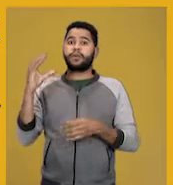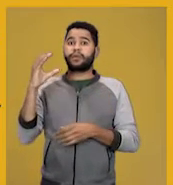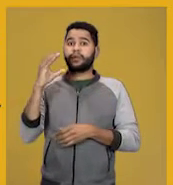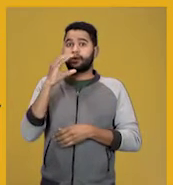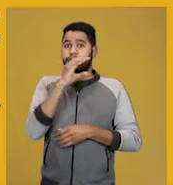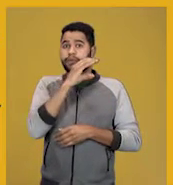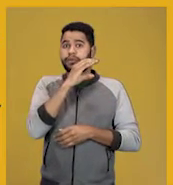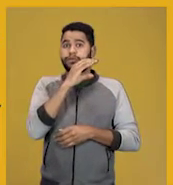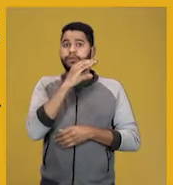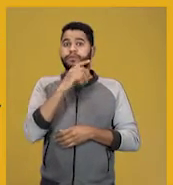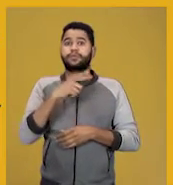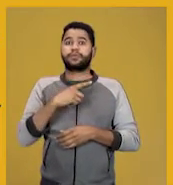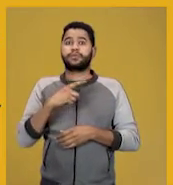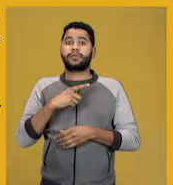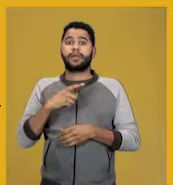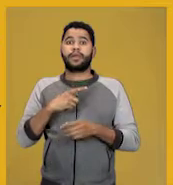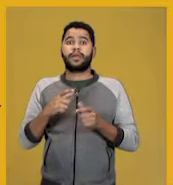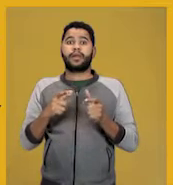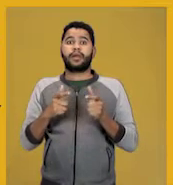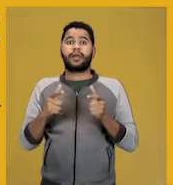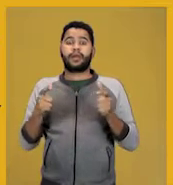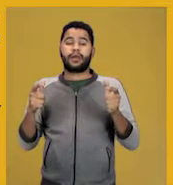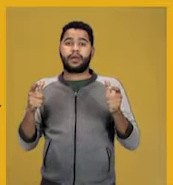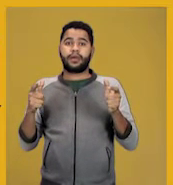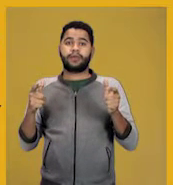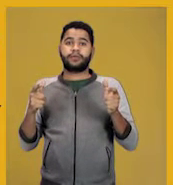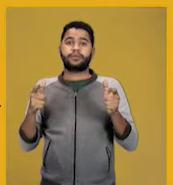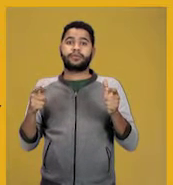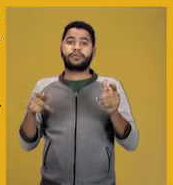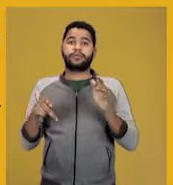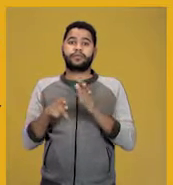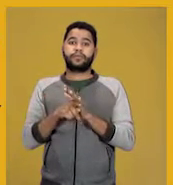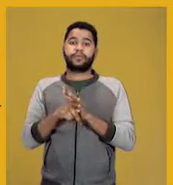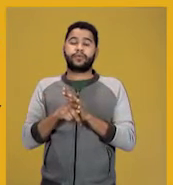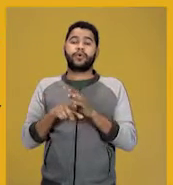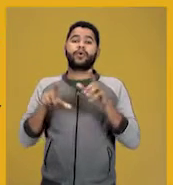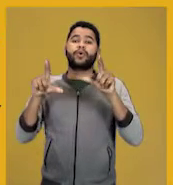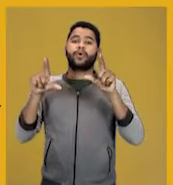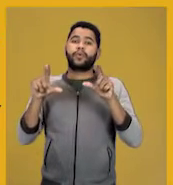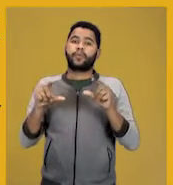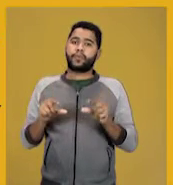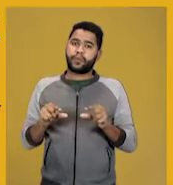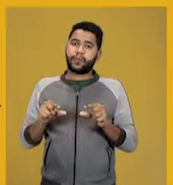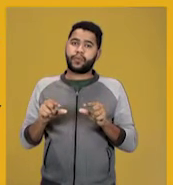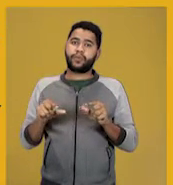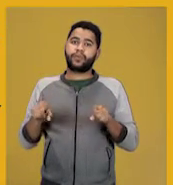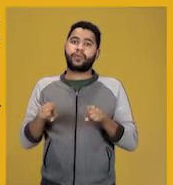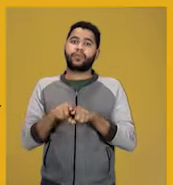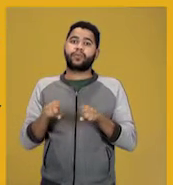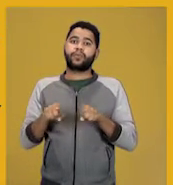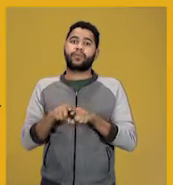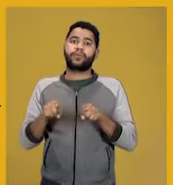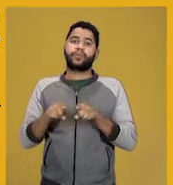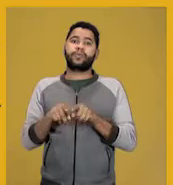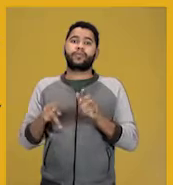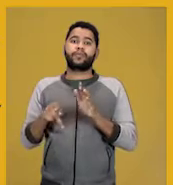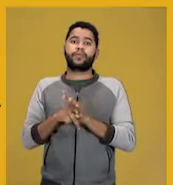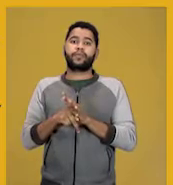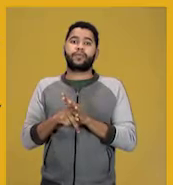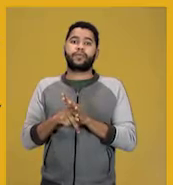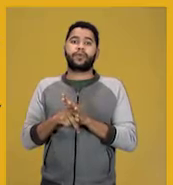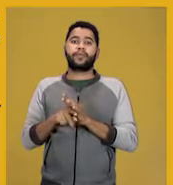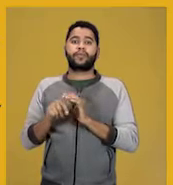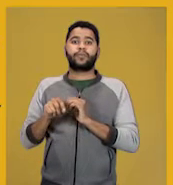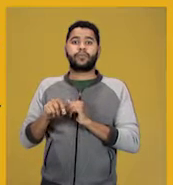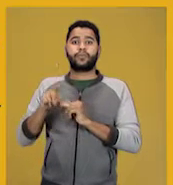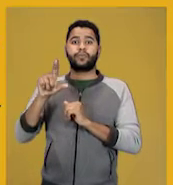aquecidos, sofrem expansão, tendo sua densidade diminuída e sofrendo um deslocamento